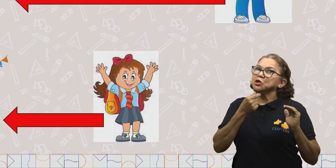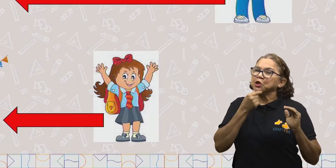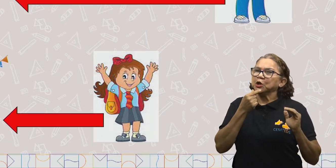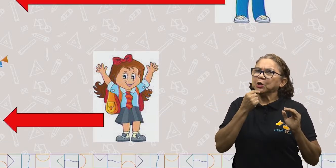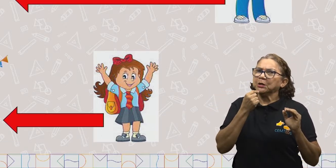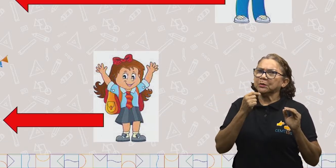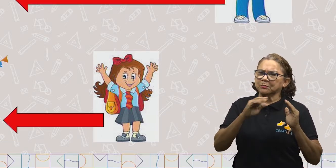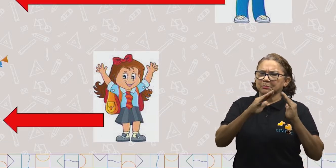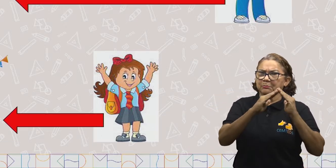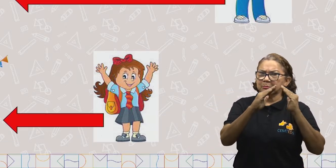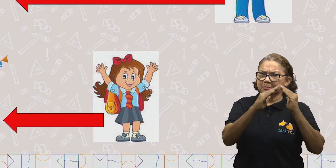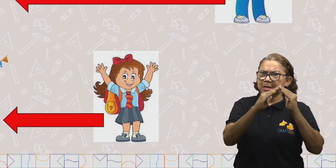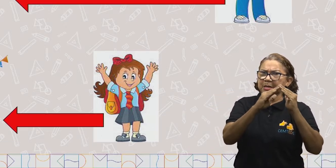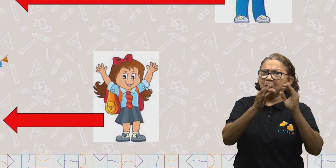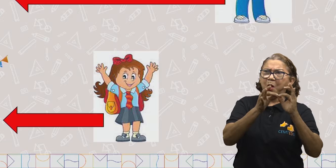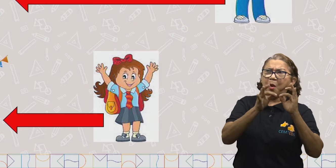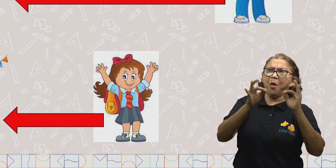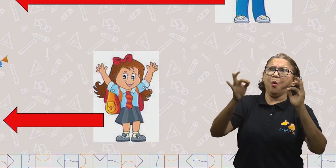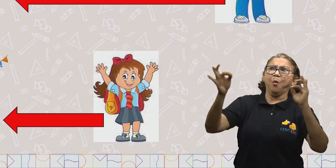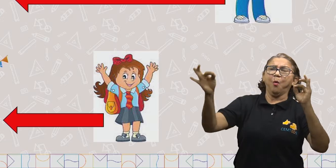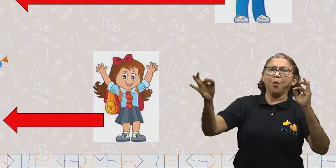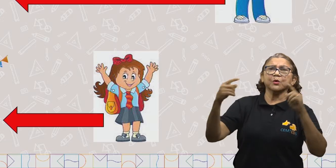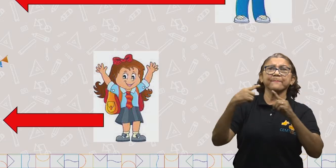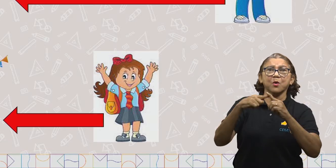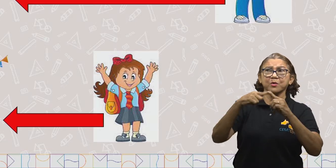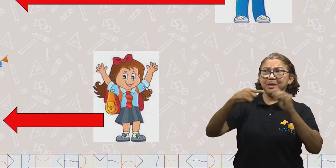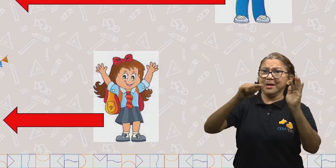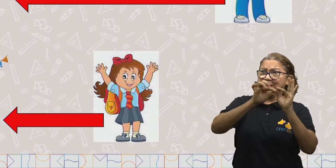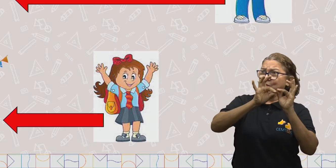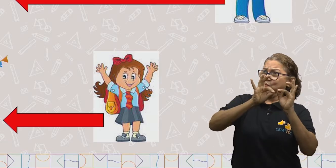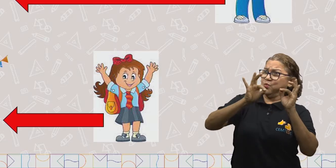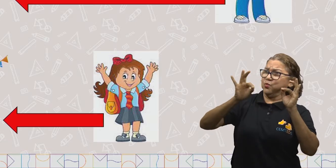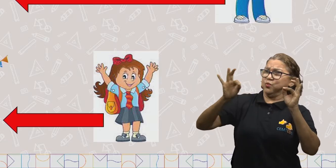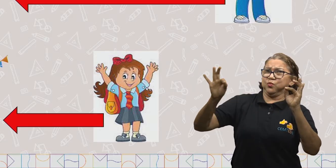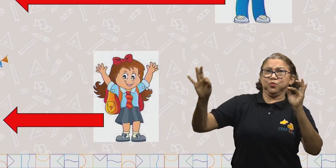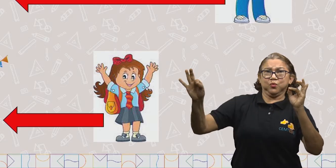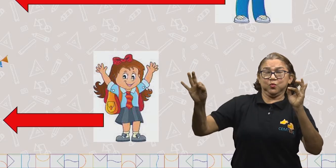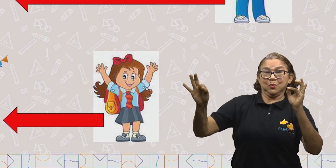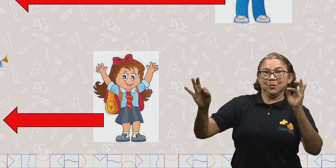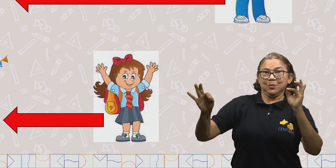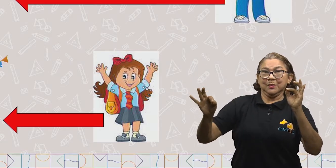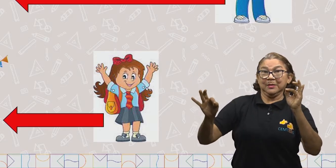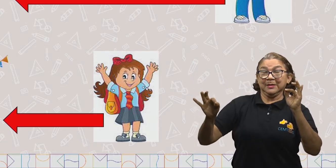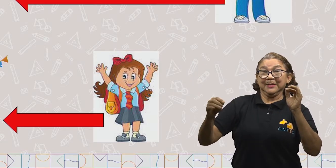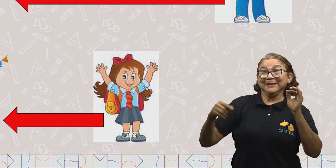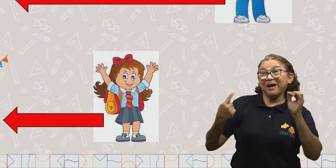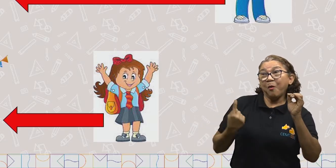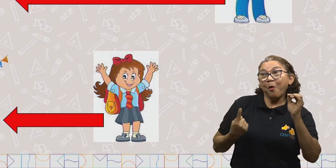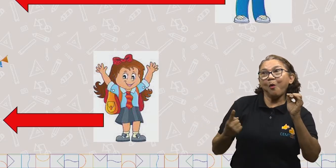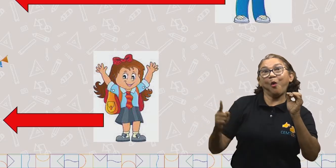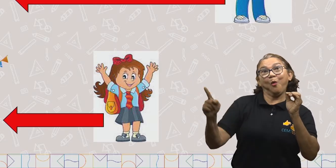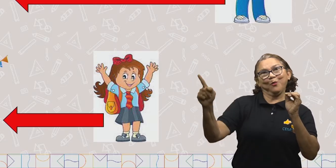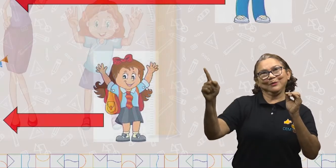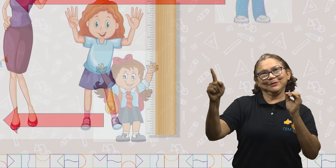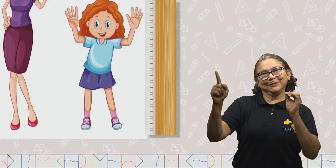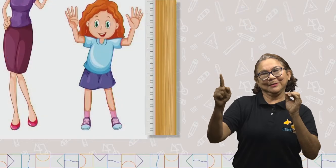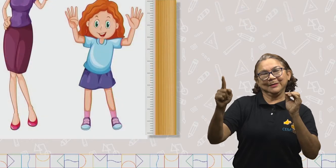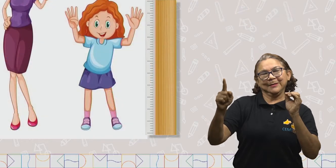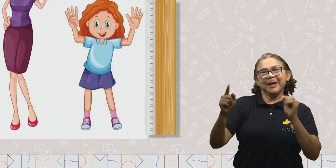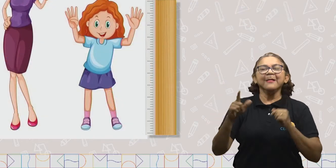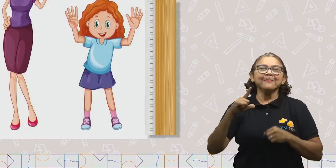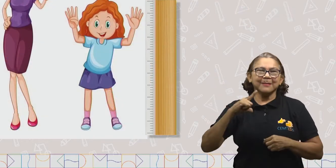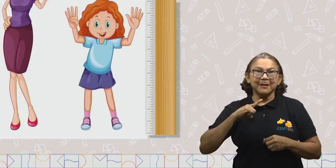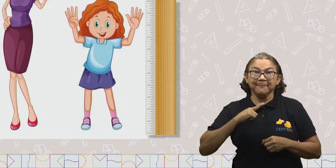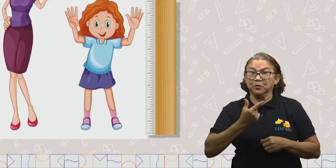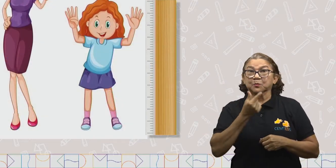o menino, pois sua seta está maior. Logo, a sua distância da escola é mais longe.